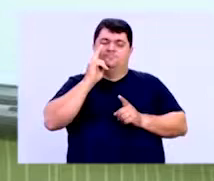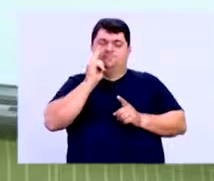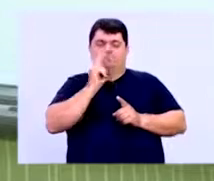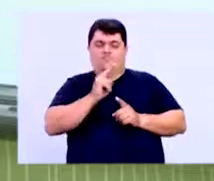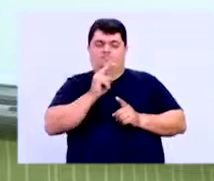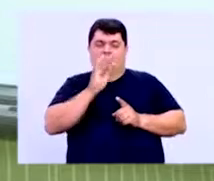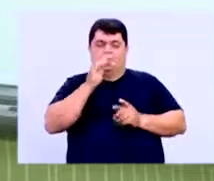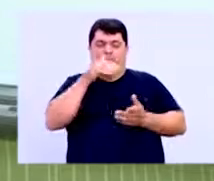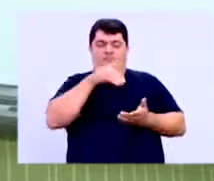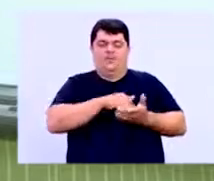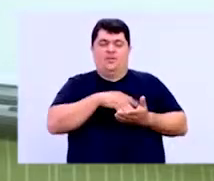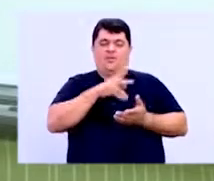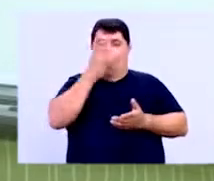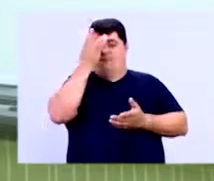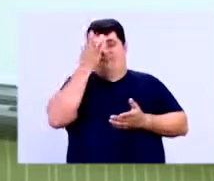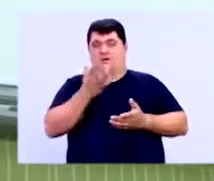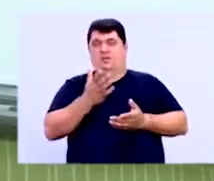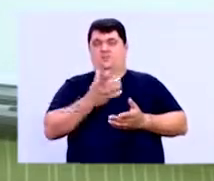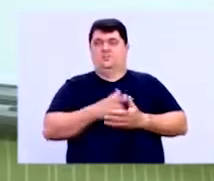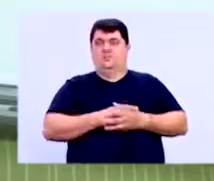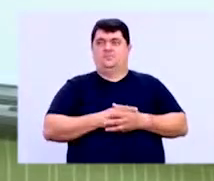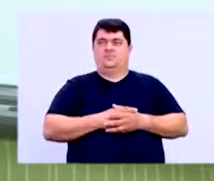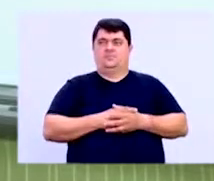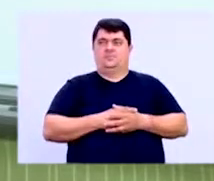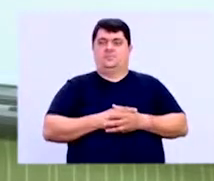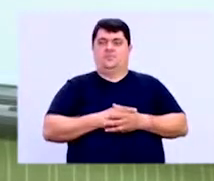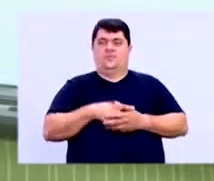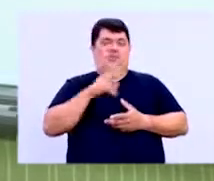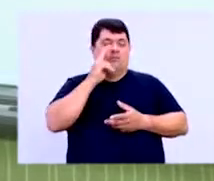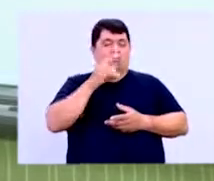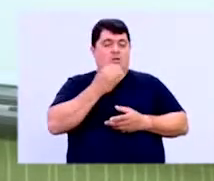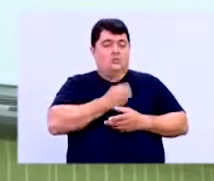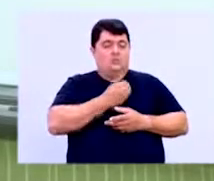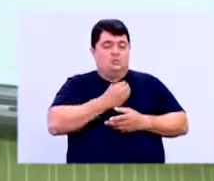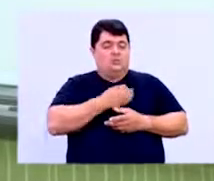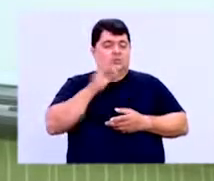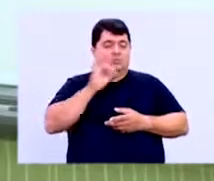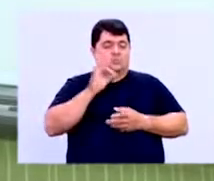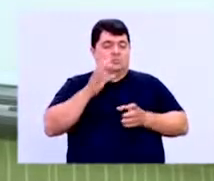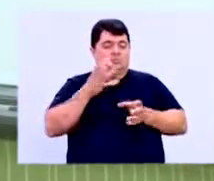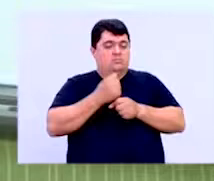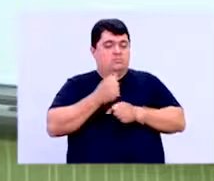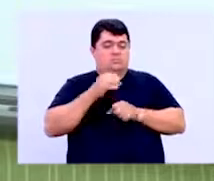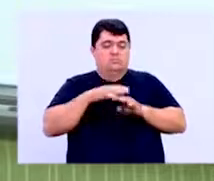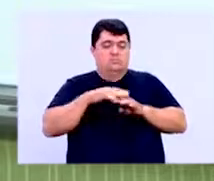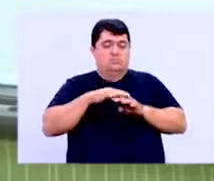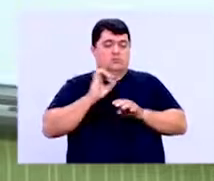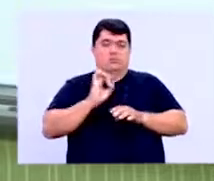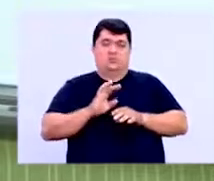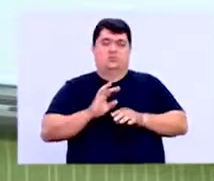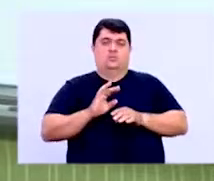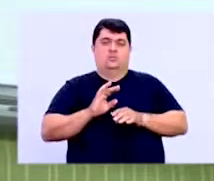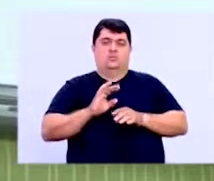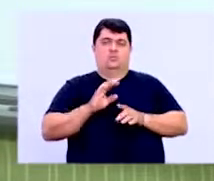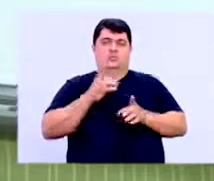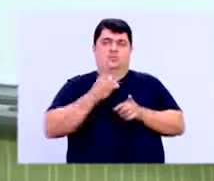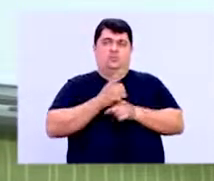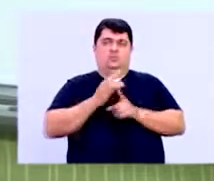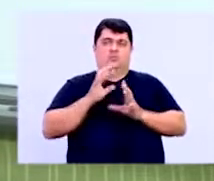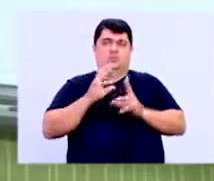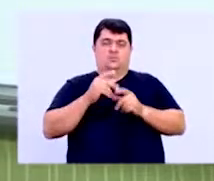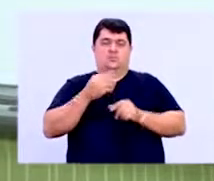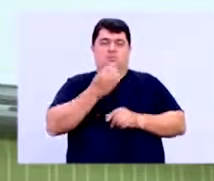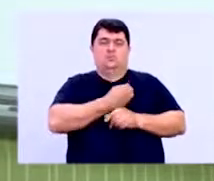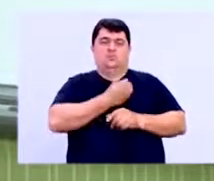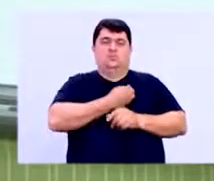final, é fácil. É verificar números, porcentagens e calcular. Depois que a gente achar isso, a gente acha